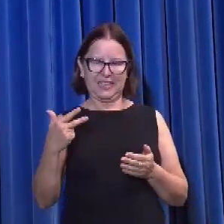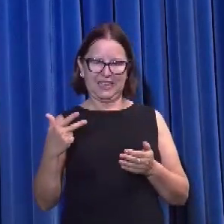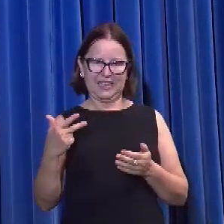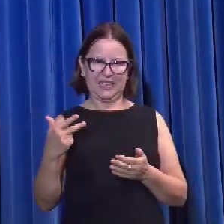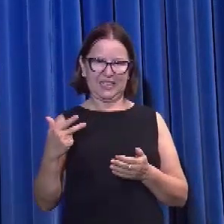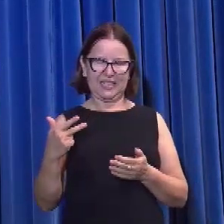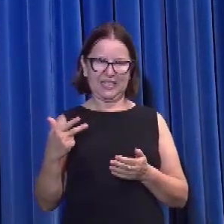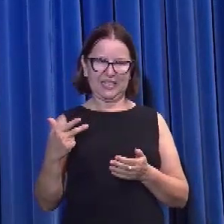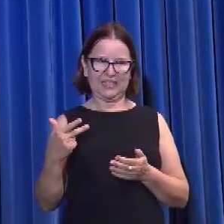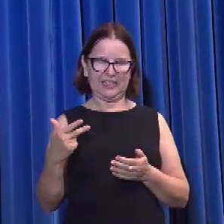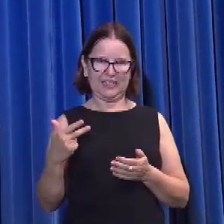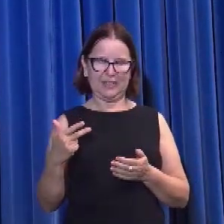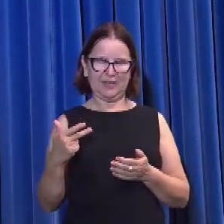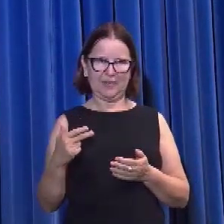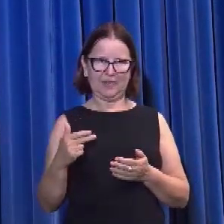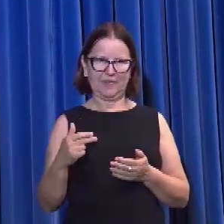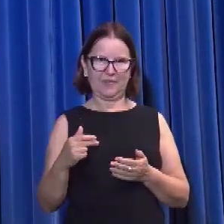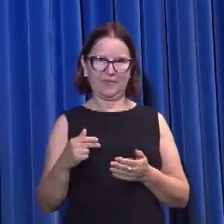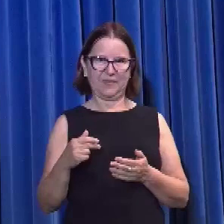na